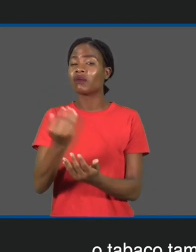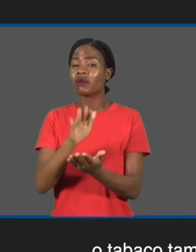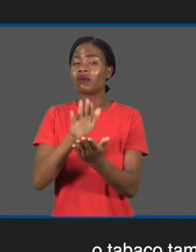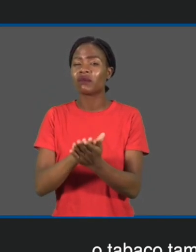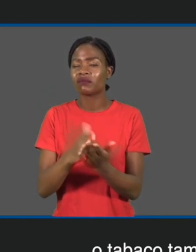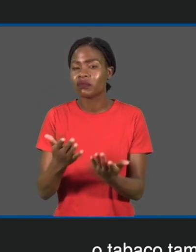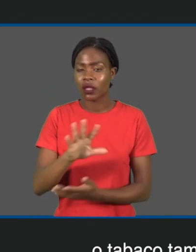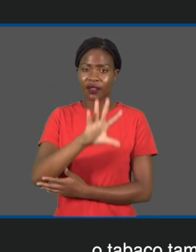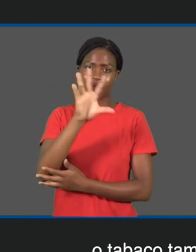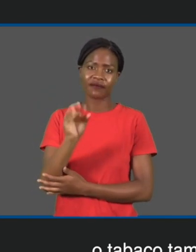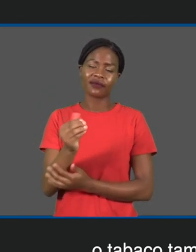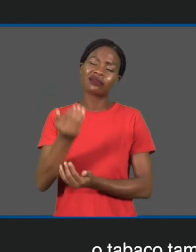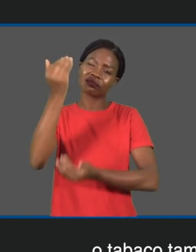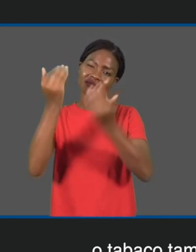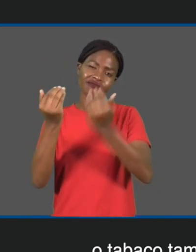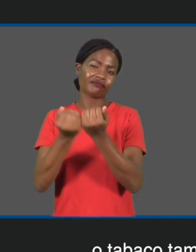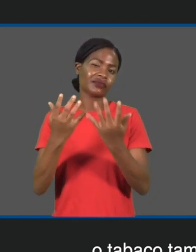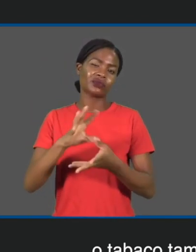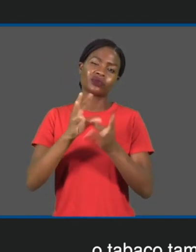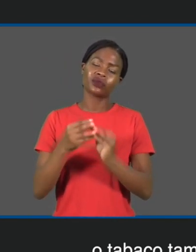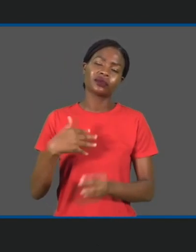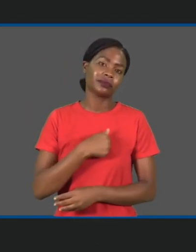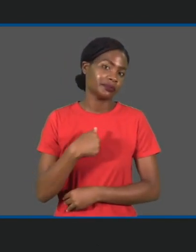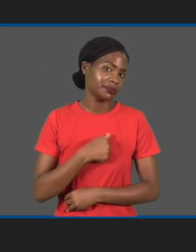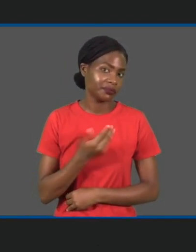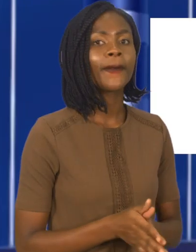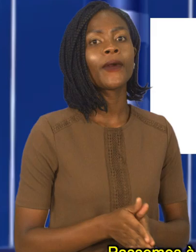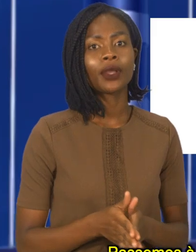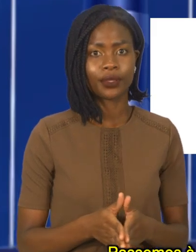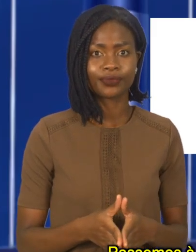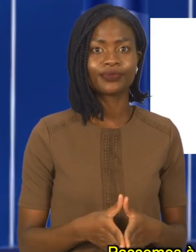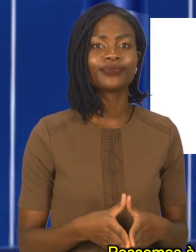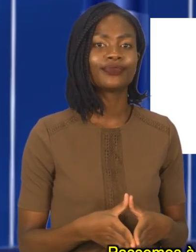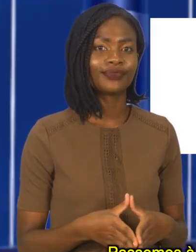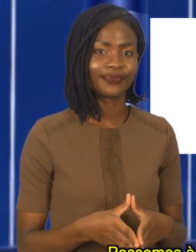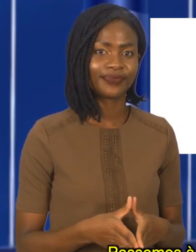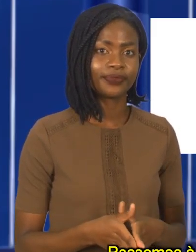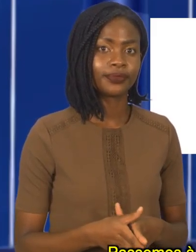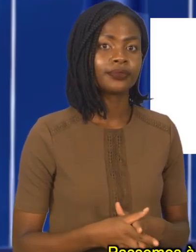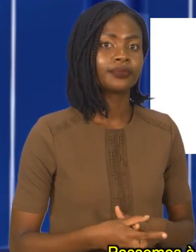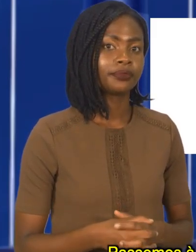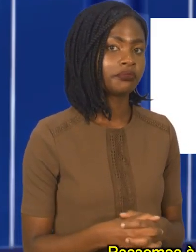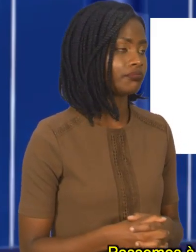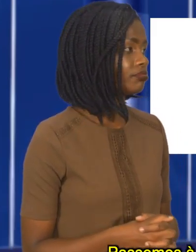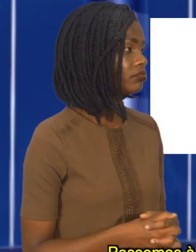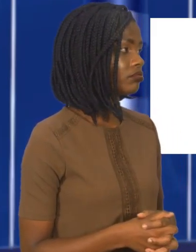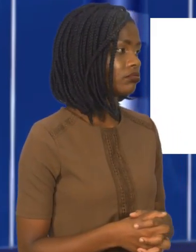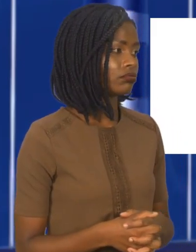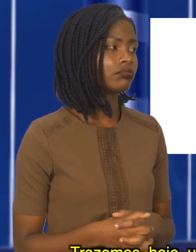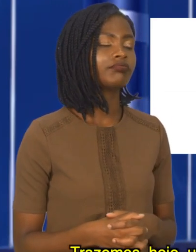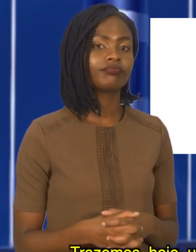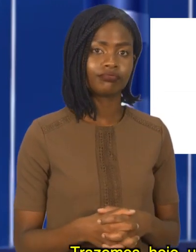146 mil adultos por ano em África Passamos a saúde sexual e reprodutiva